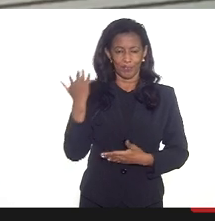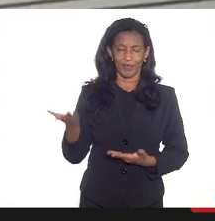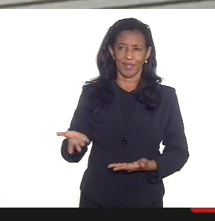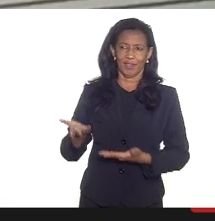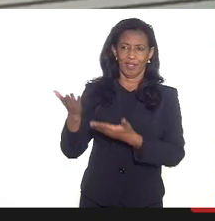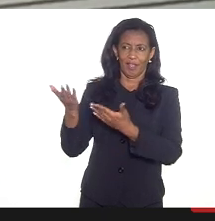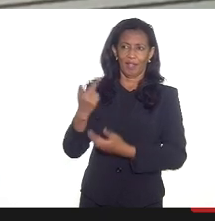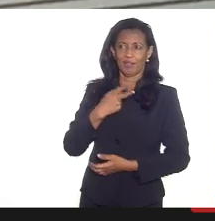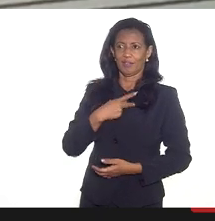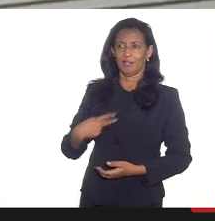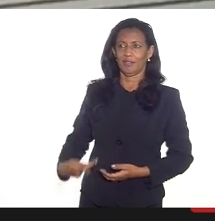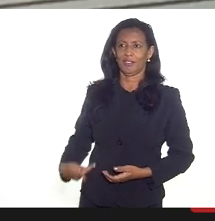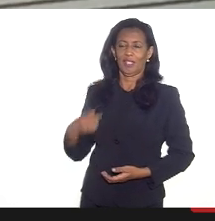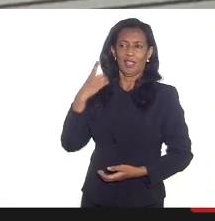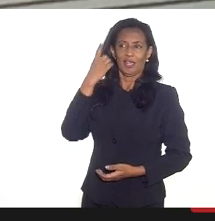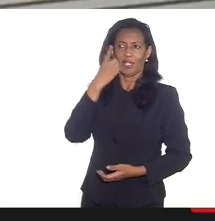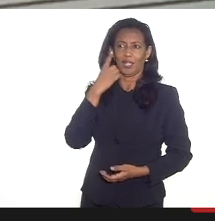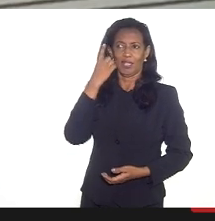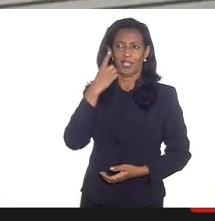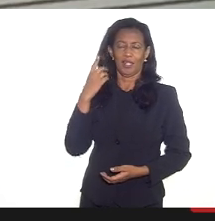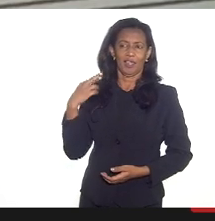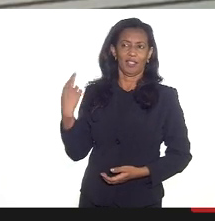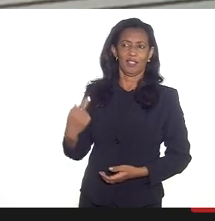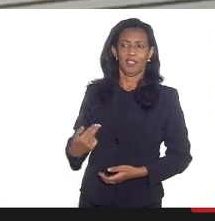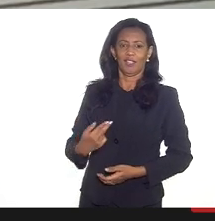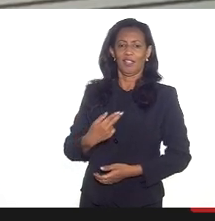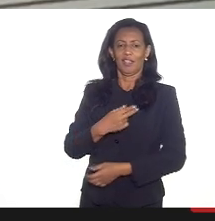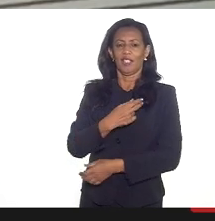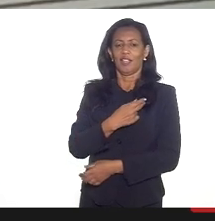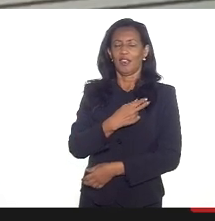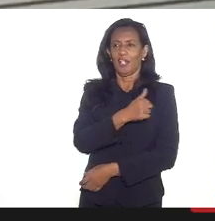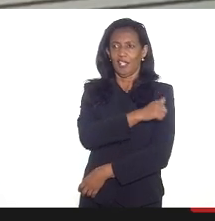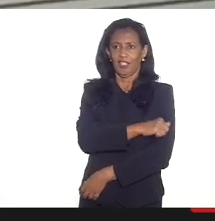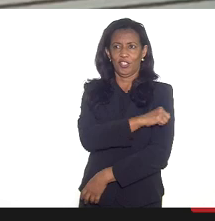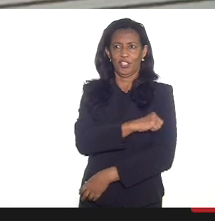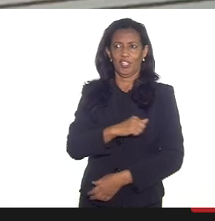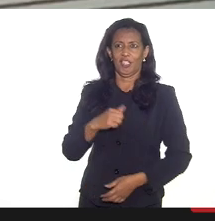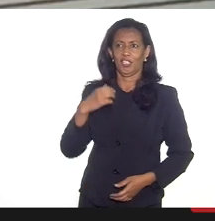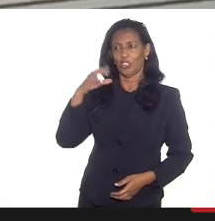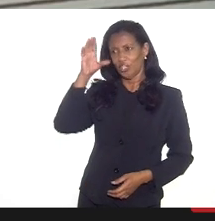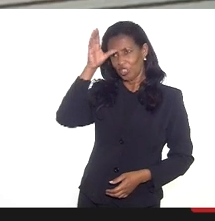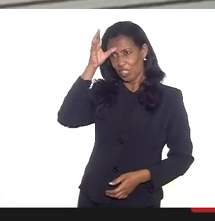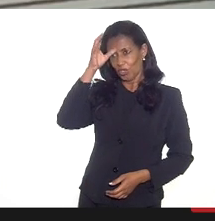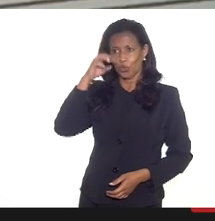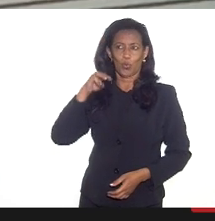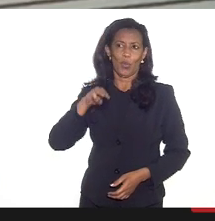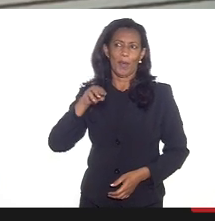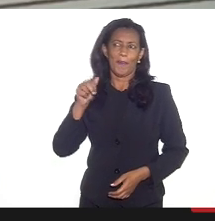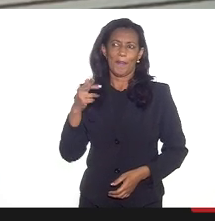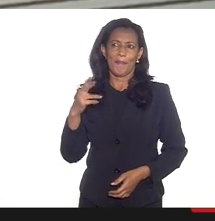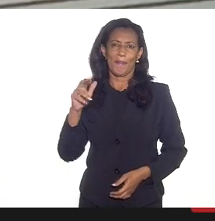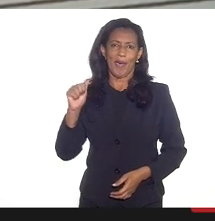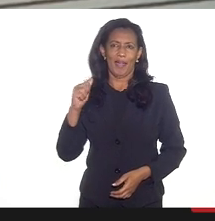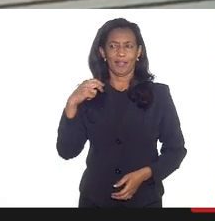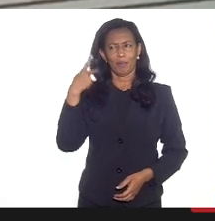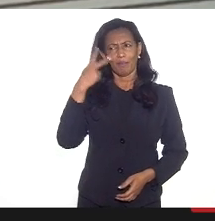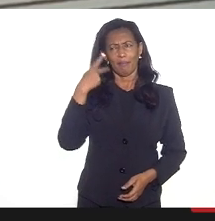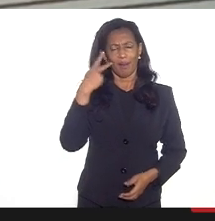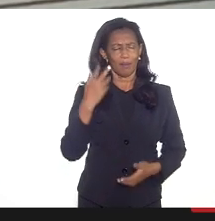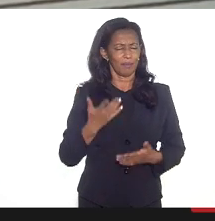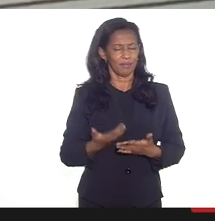enfermeira Rejane, deputada, também da deputada Tia Ju e deputada Marta Rocha, né, parlamentares,